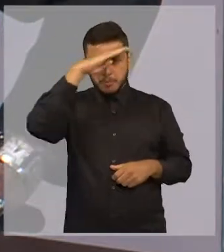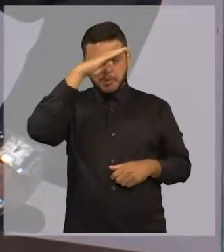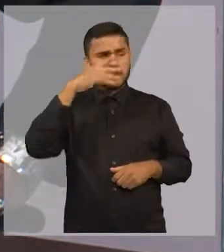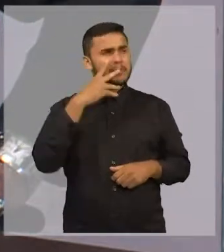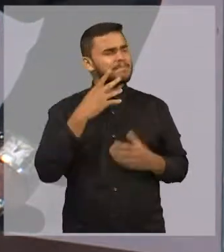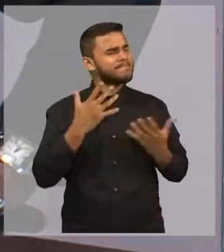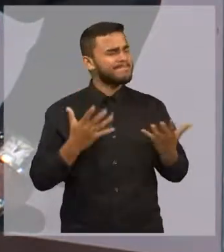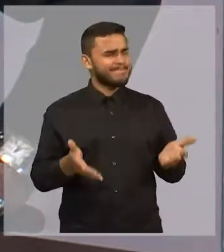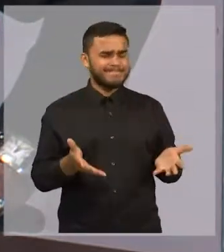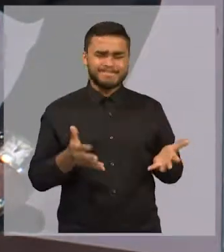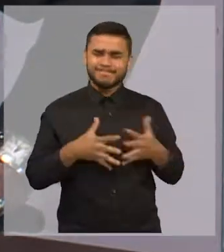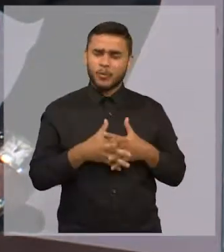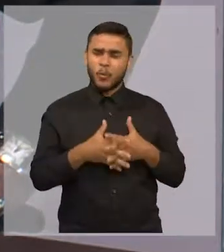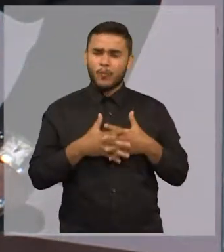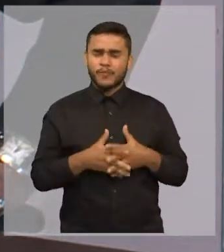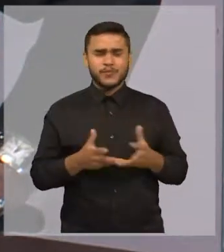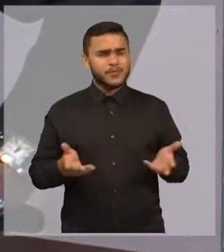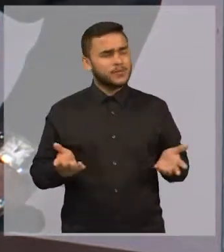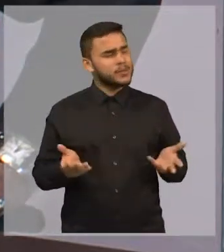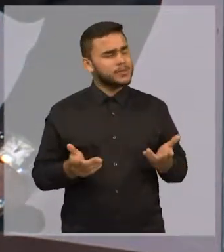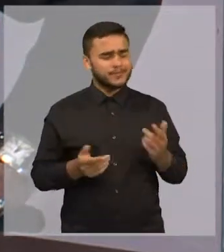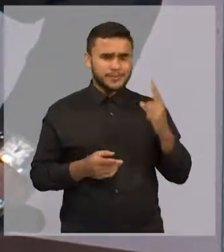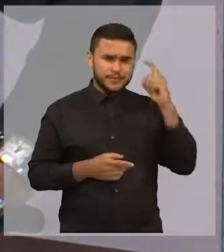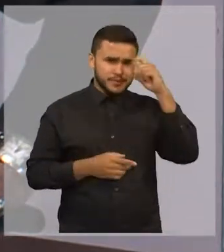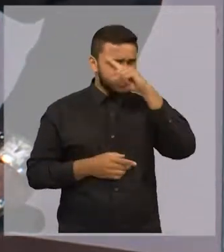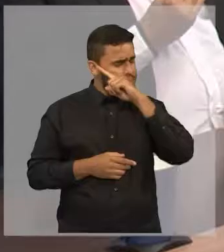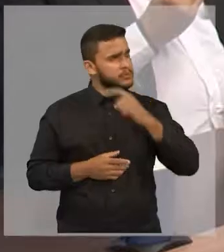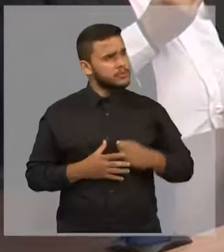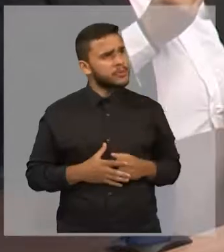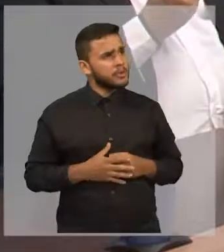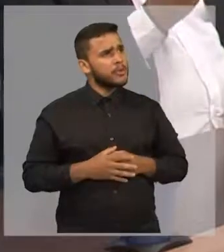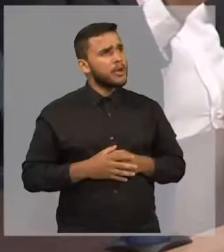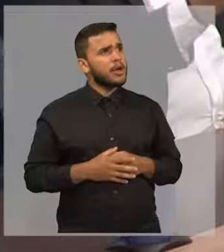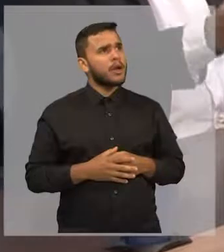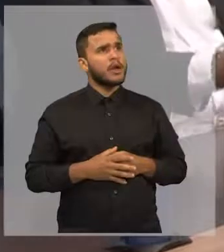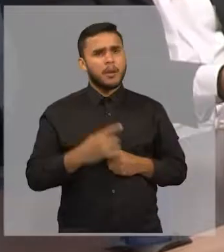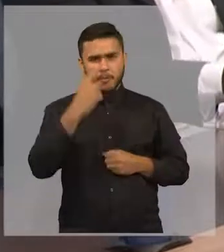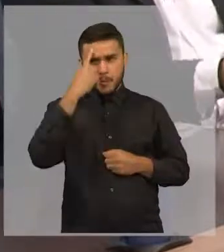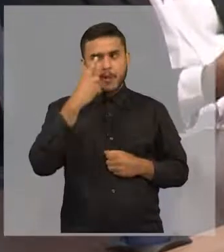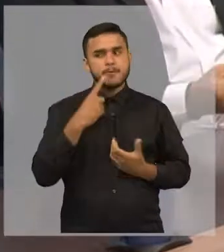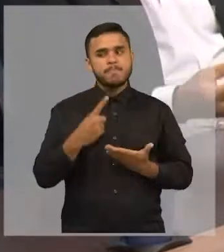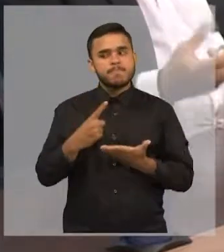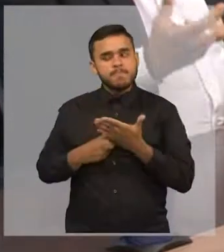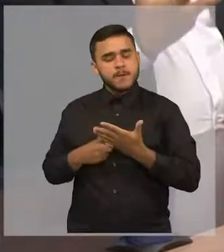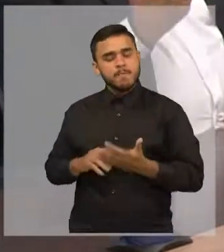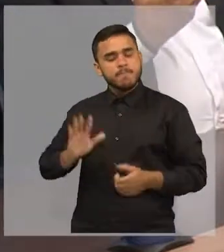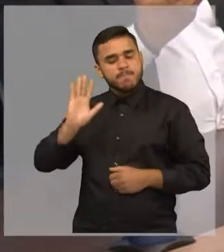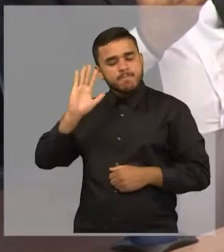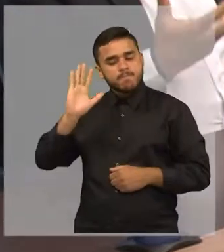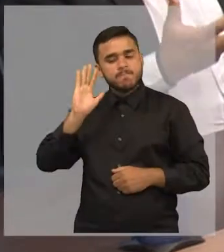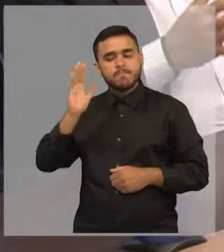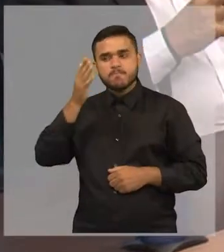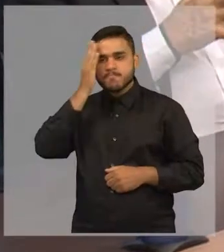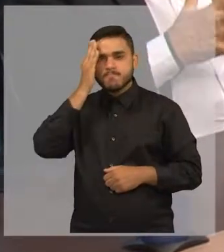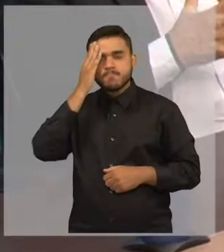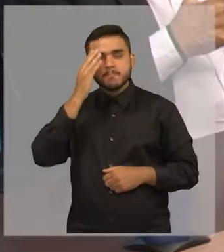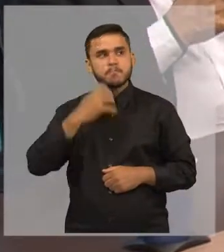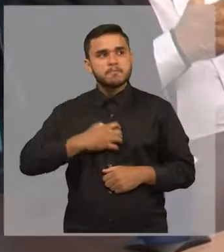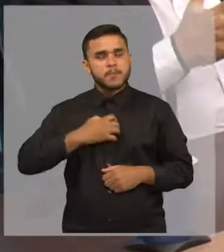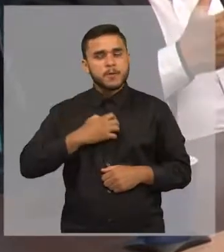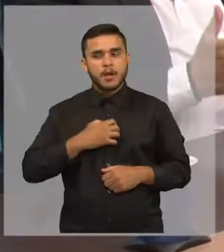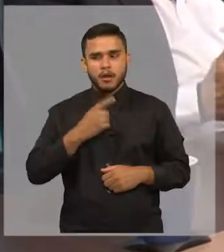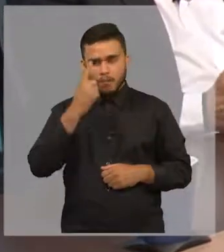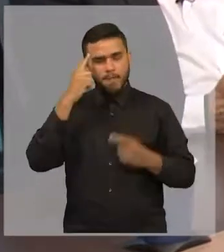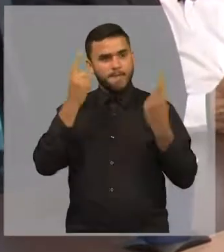forma, é como se ele fosse uma questão de revanchismo, ou seja, você